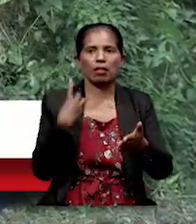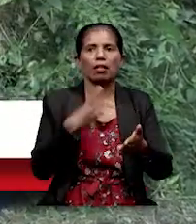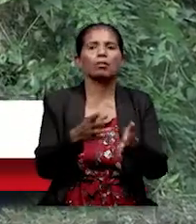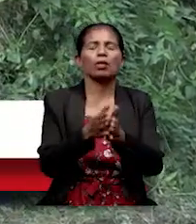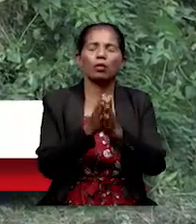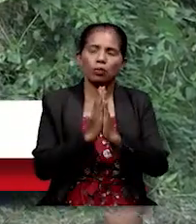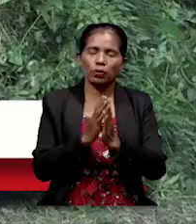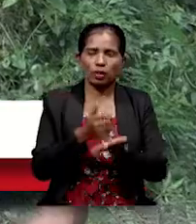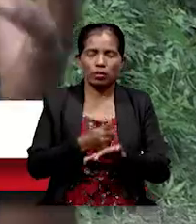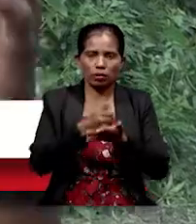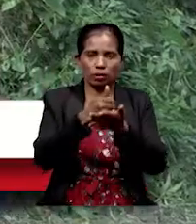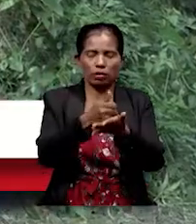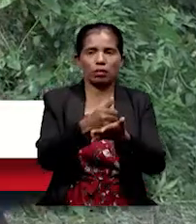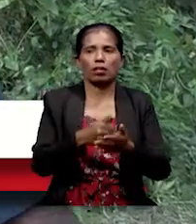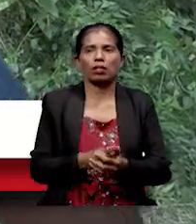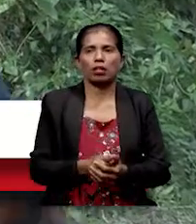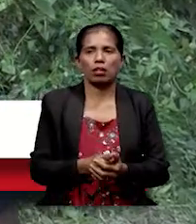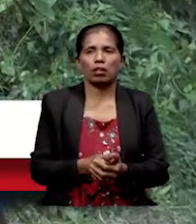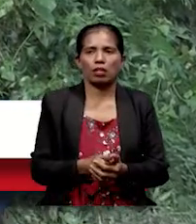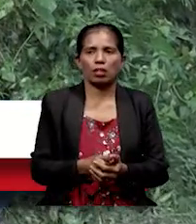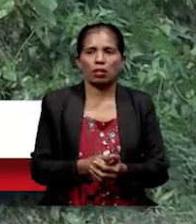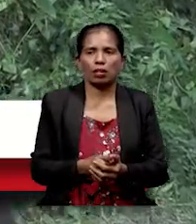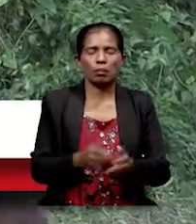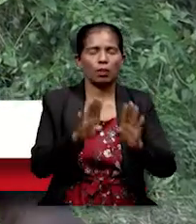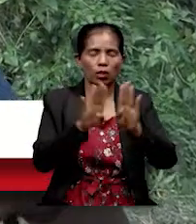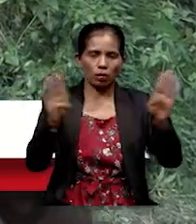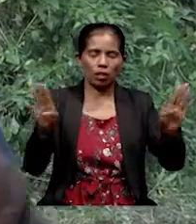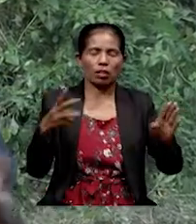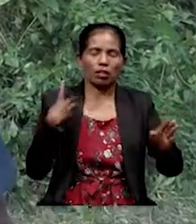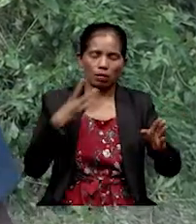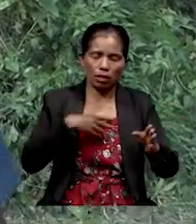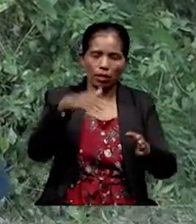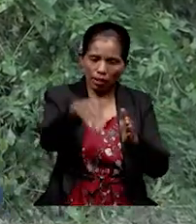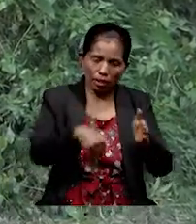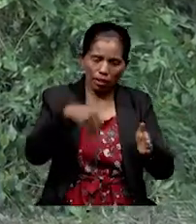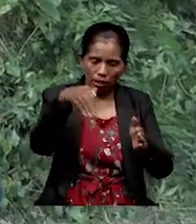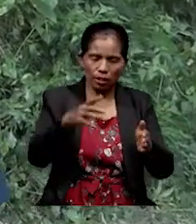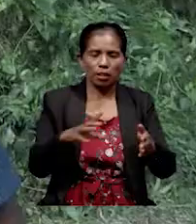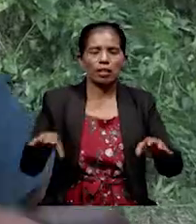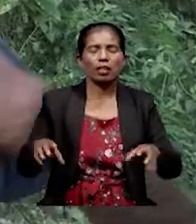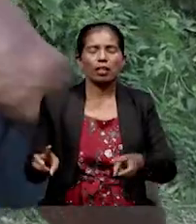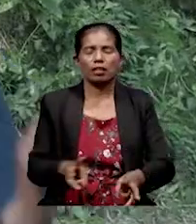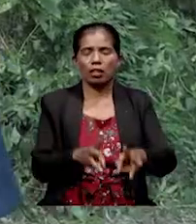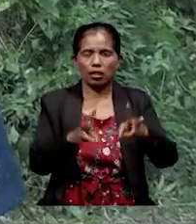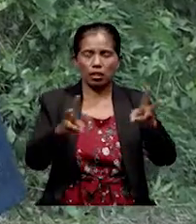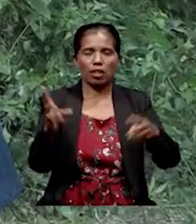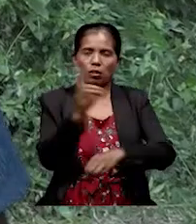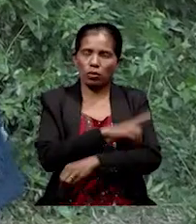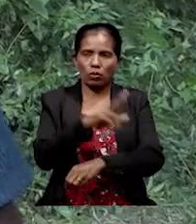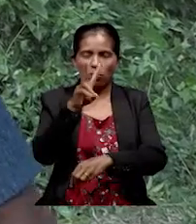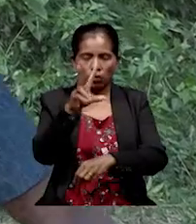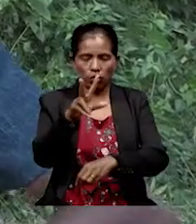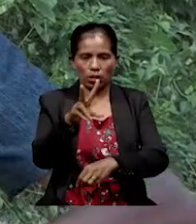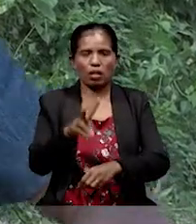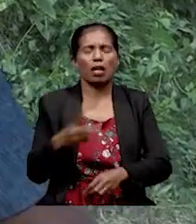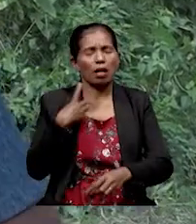azura. Azura makina rumah tu ke loker tam ni strara ne. Loron rua det. Ia ami akar servis amu tu